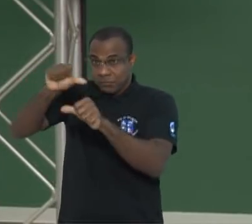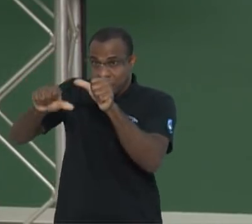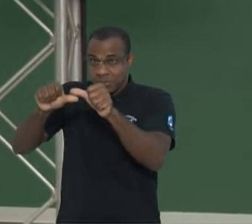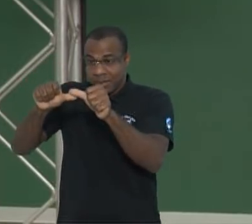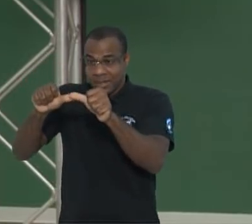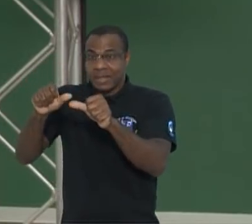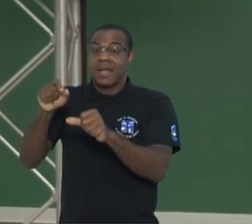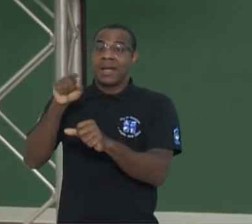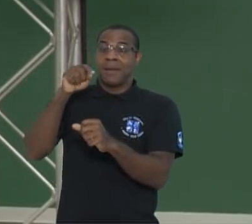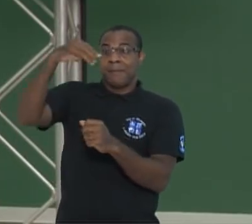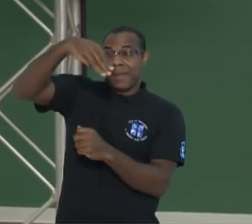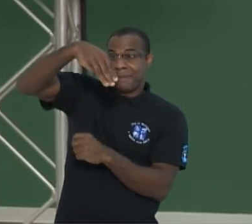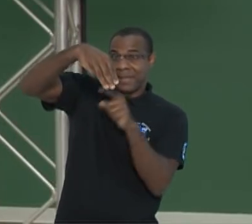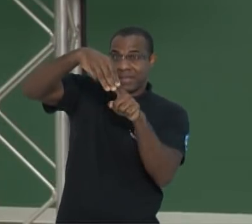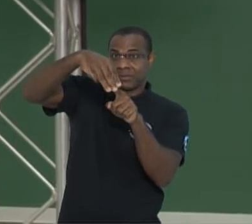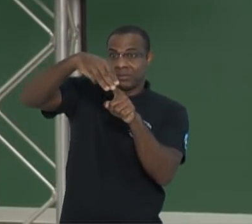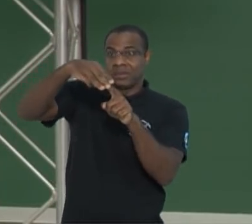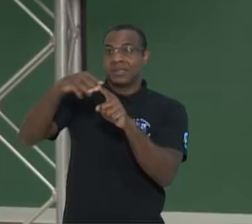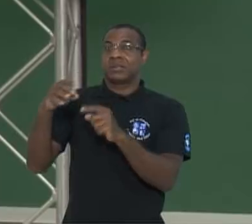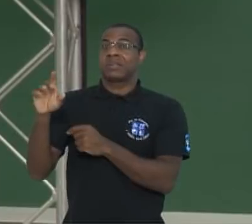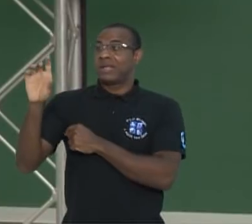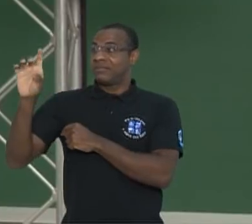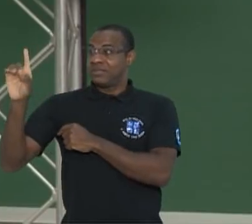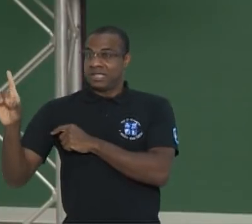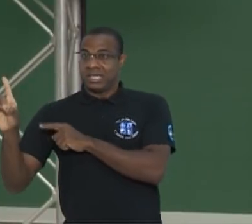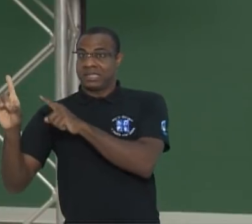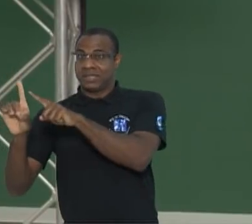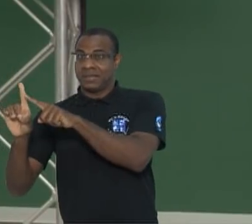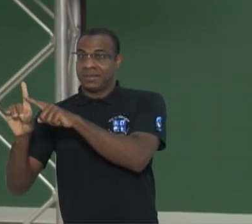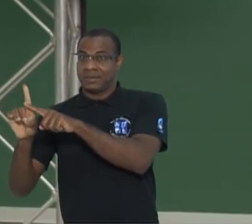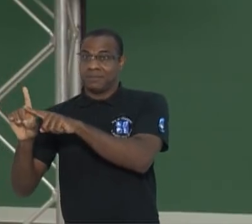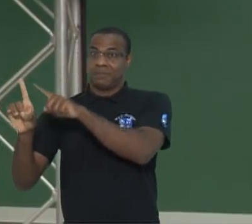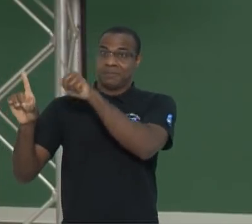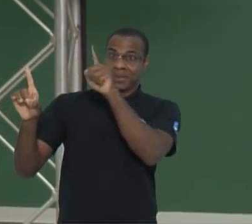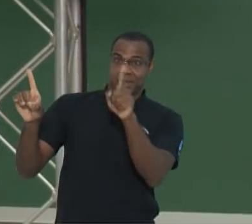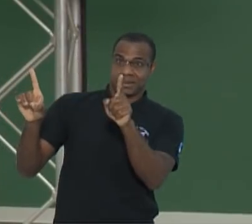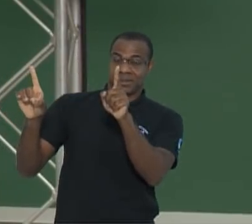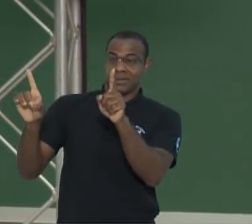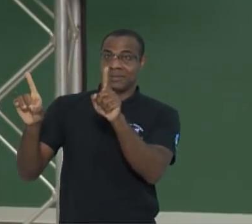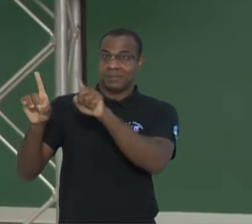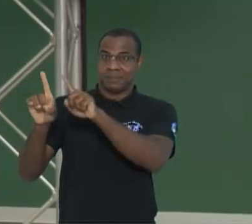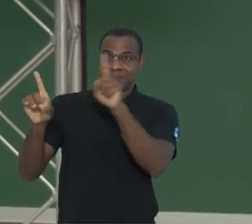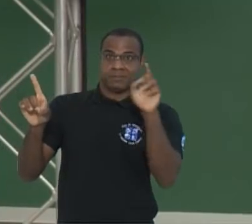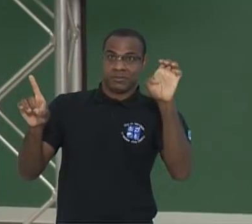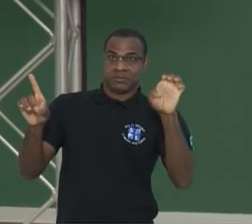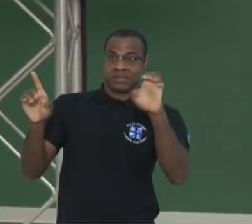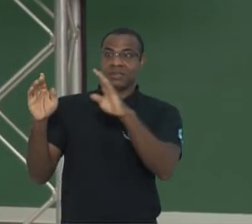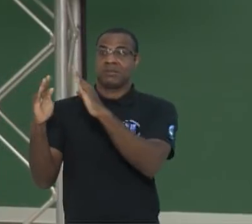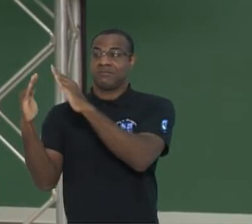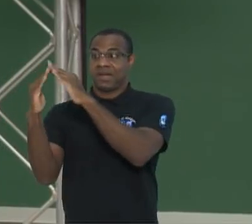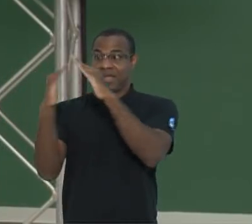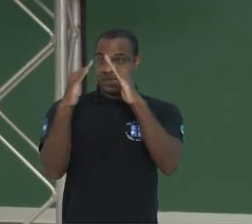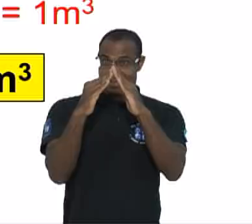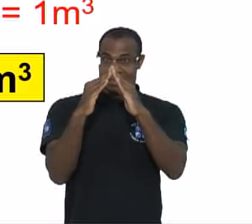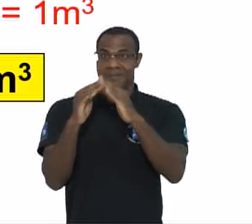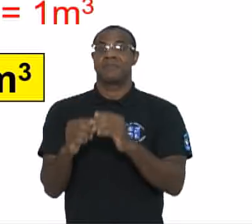direita para a esquerda, eu vou dividir por 1.000, que é a mesma coisa se for multiplicar por